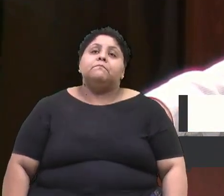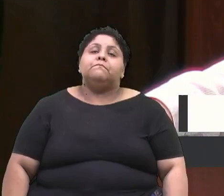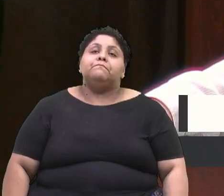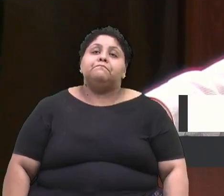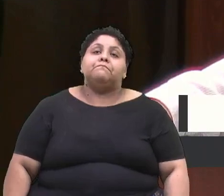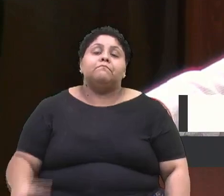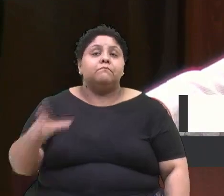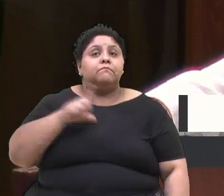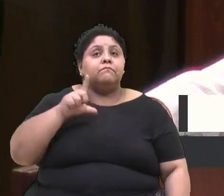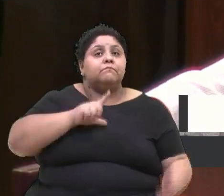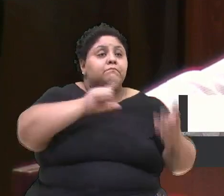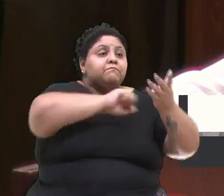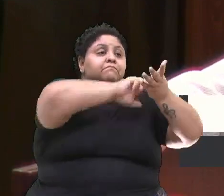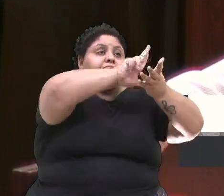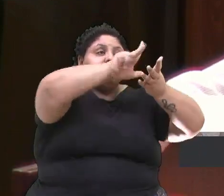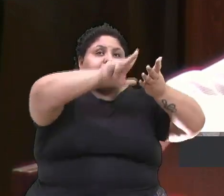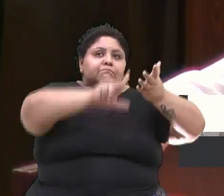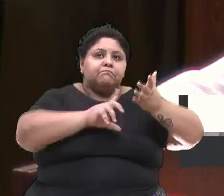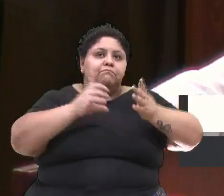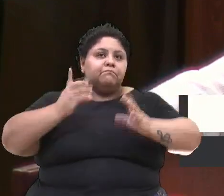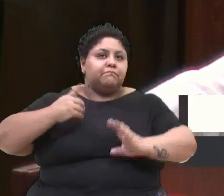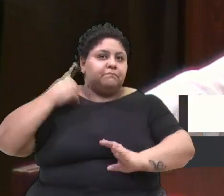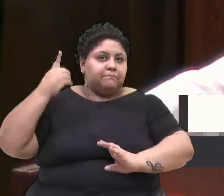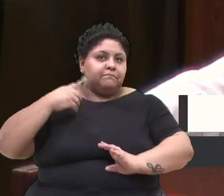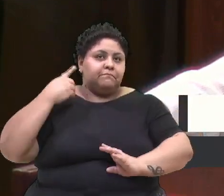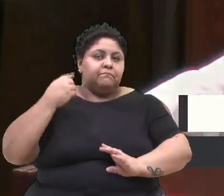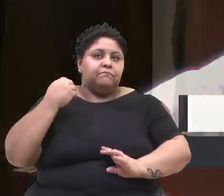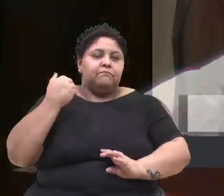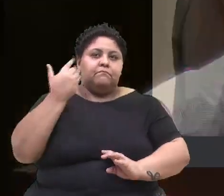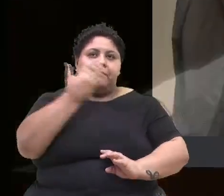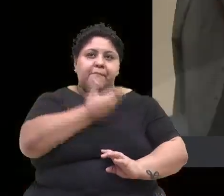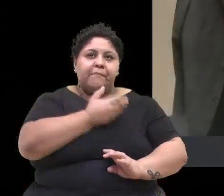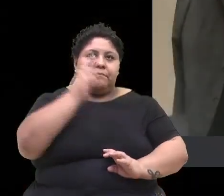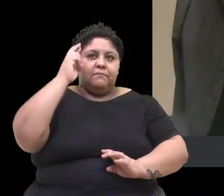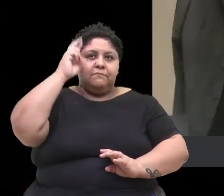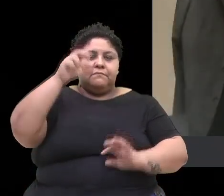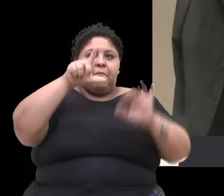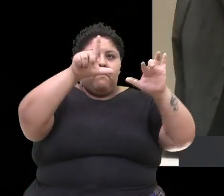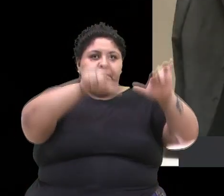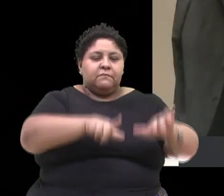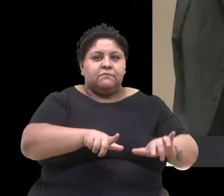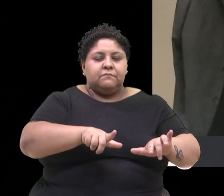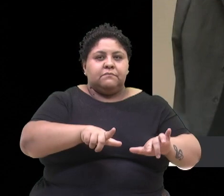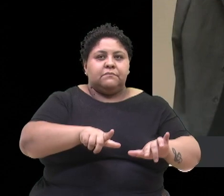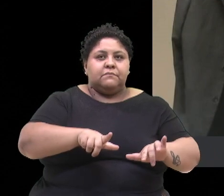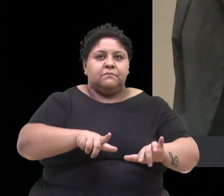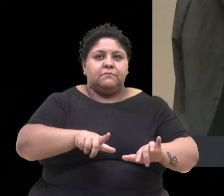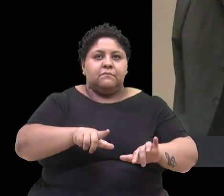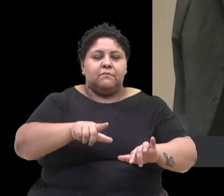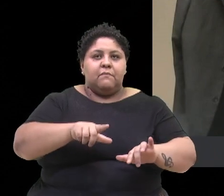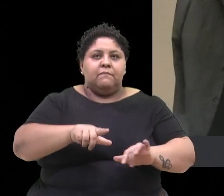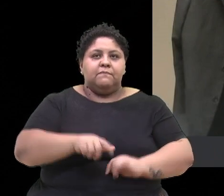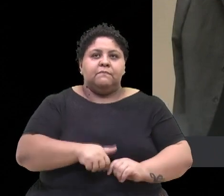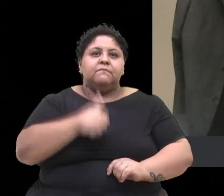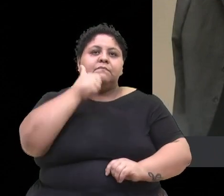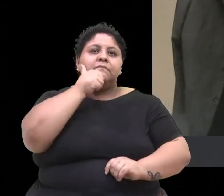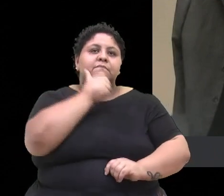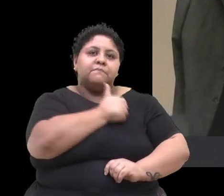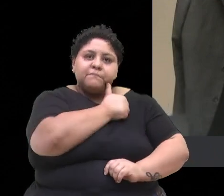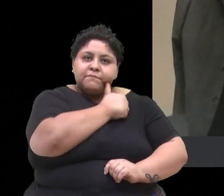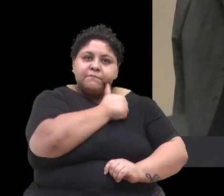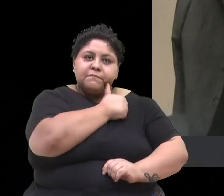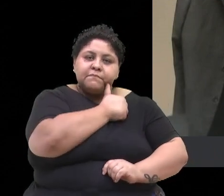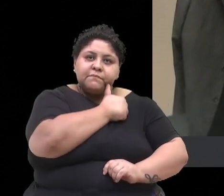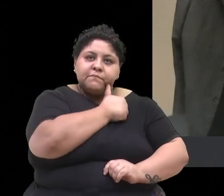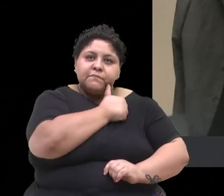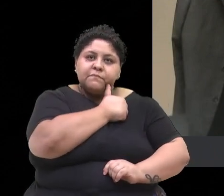Estivemos com vários outros deputados, aqui o chefe de gabinete do deputado Dionilson Marcon, onde